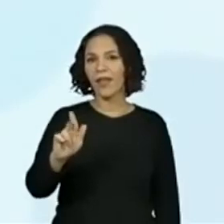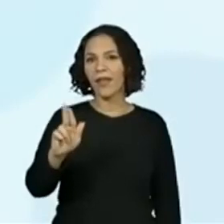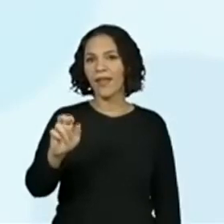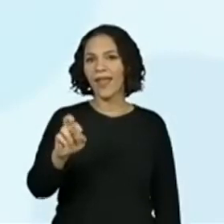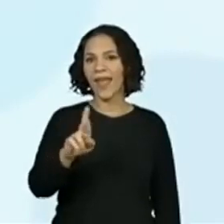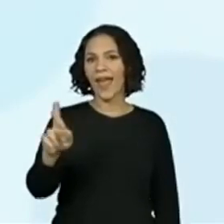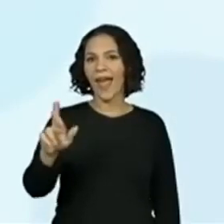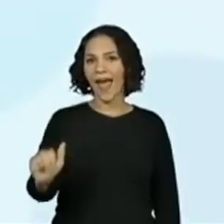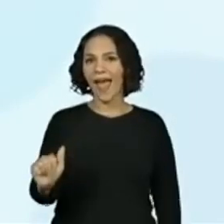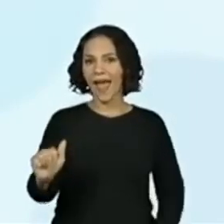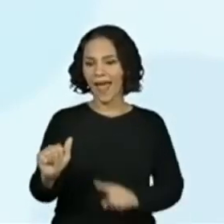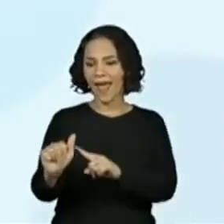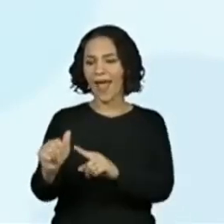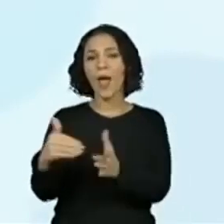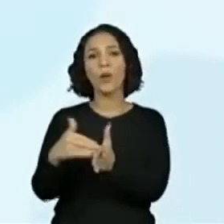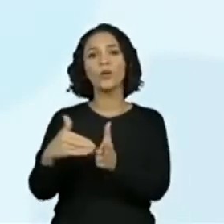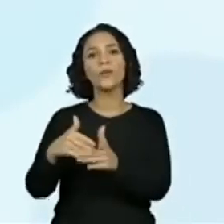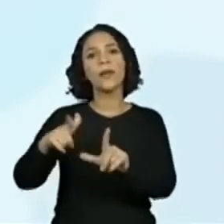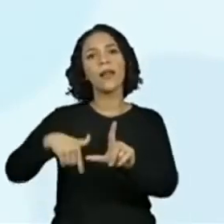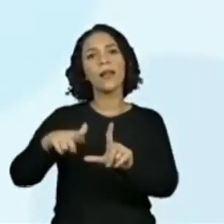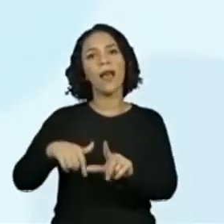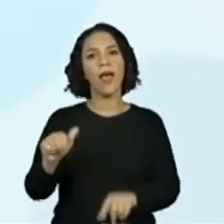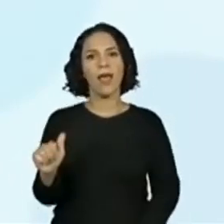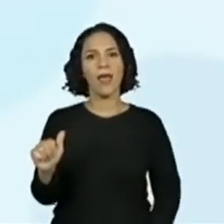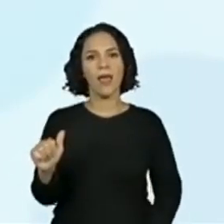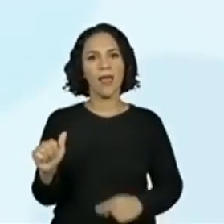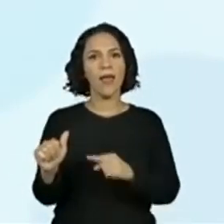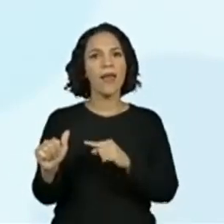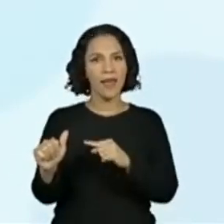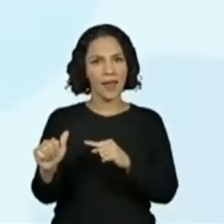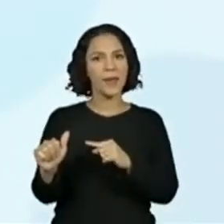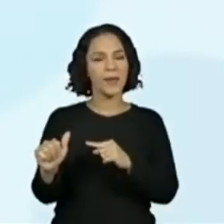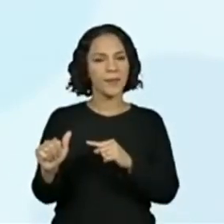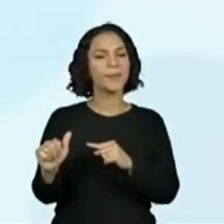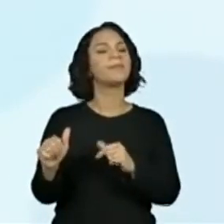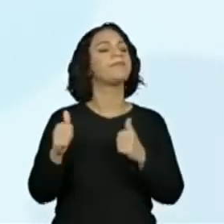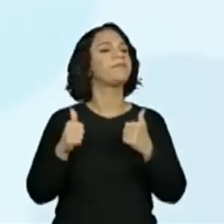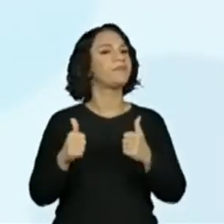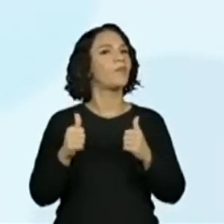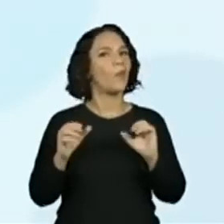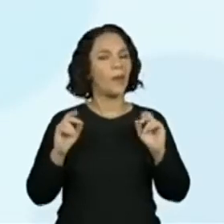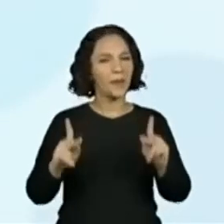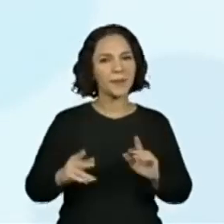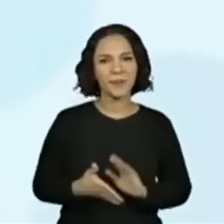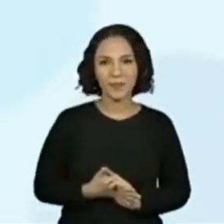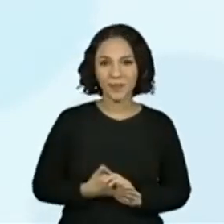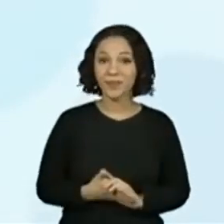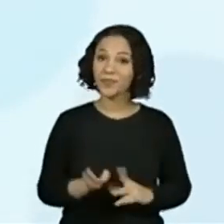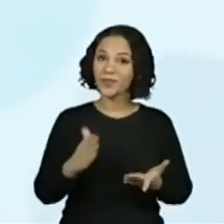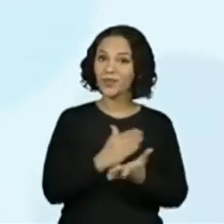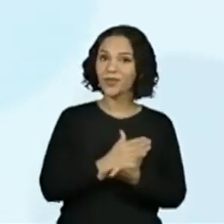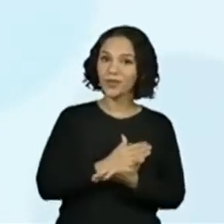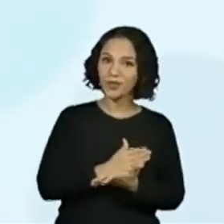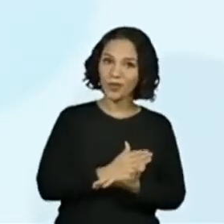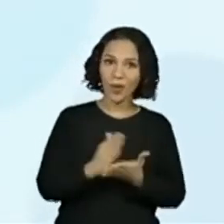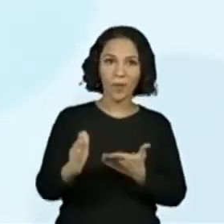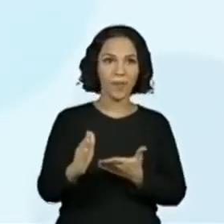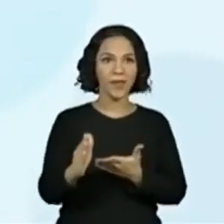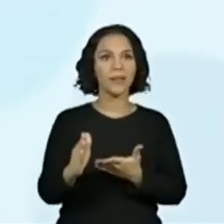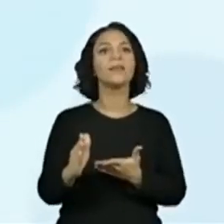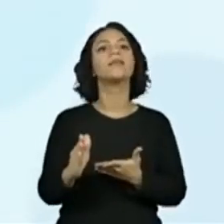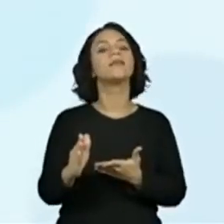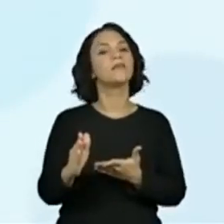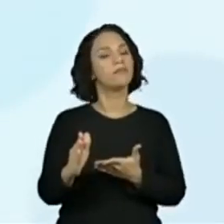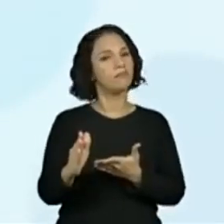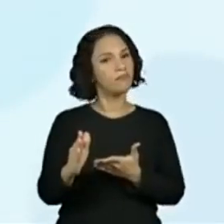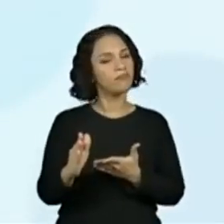de guerra. Ó, cabo de guerra termina com A. Então, essa, ok. Essa começa e termina do jeitinho que eu tô falando.